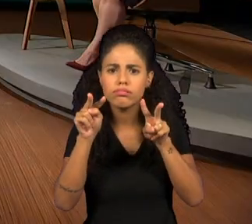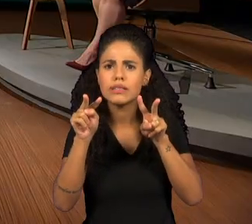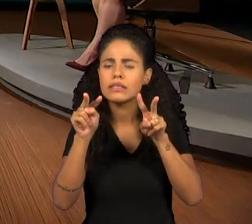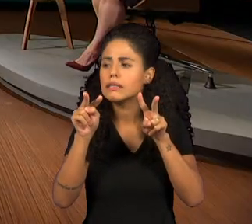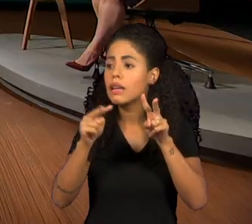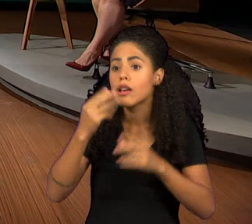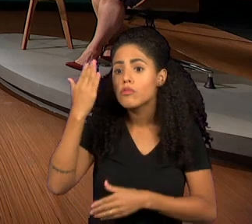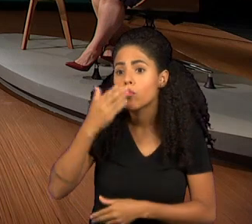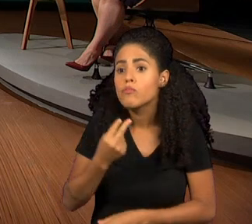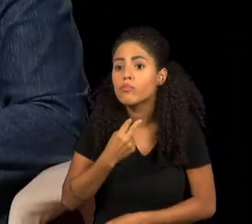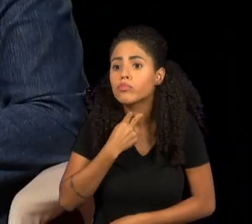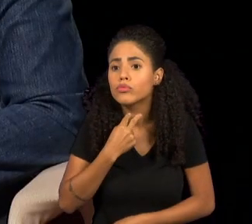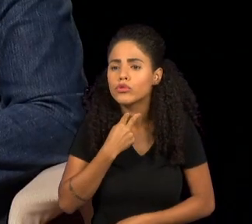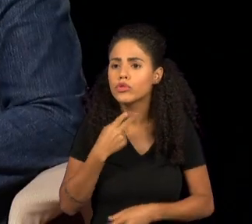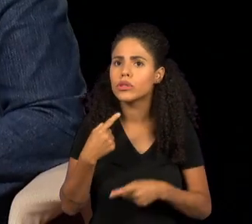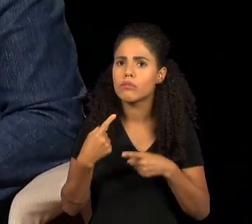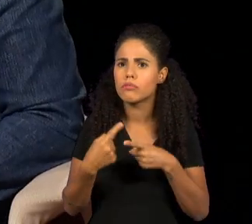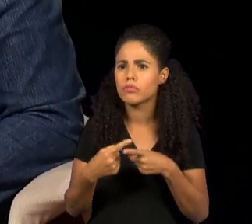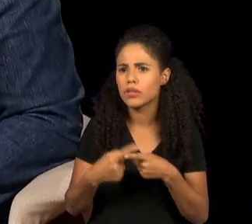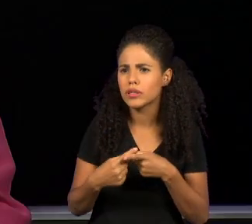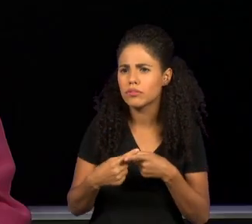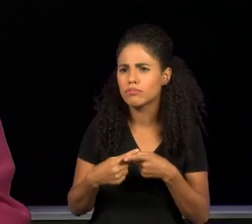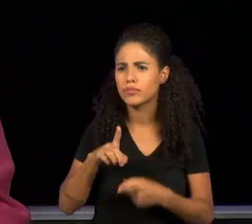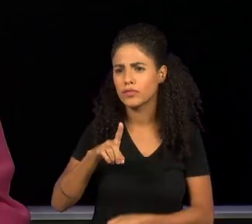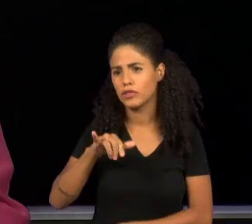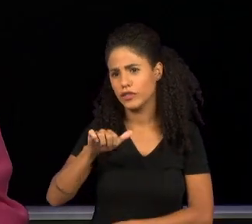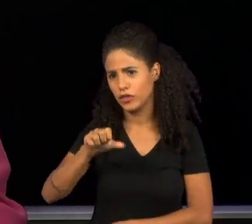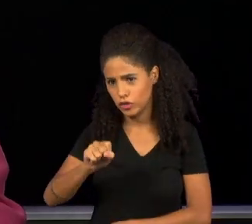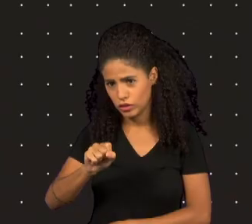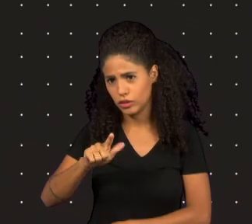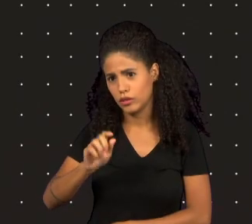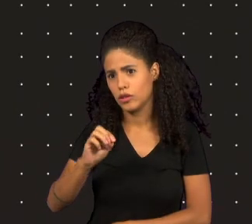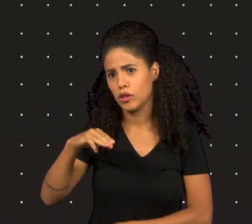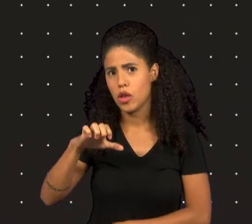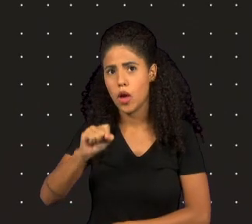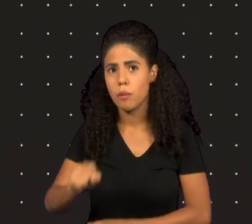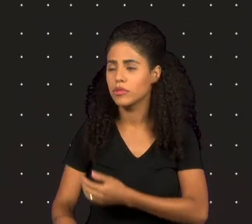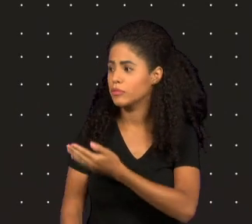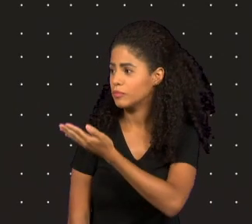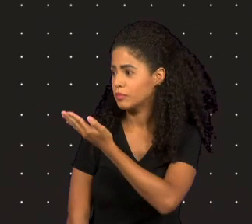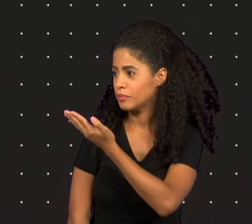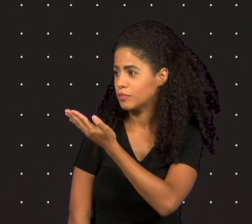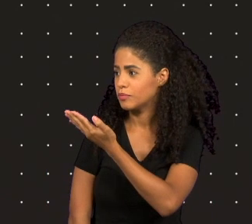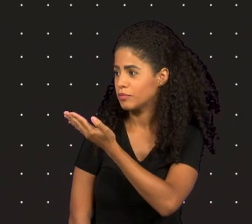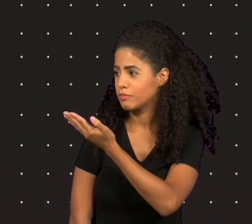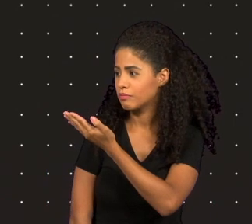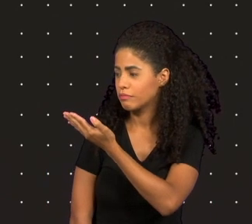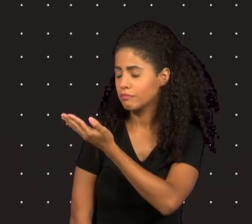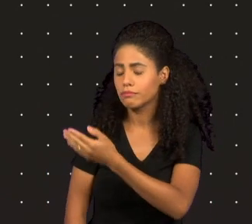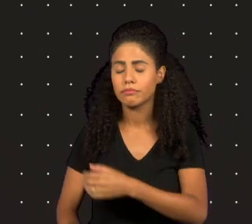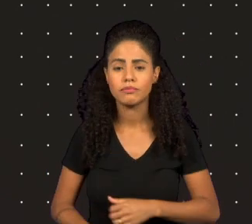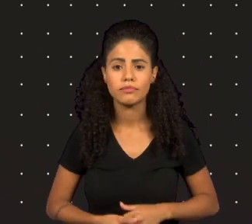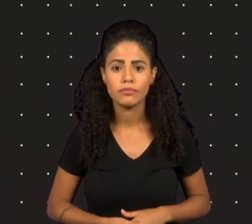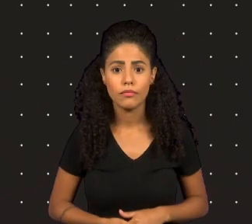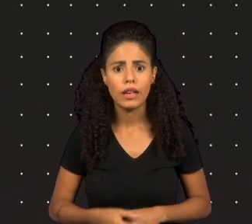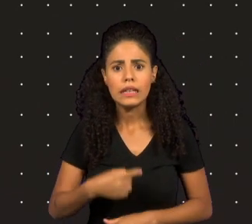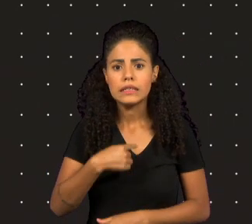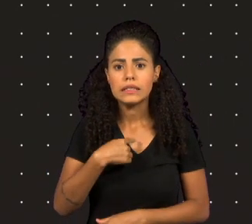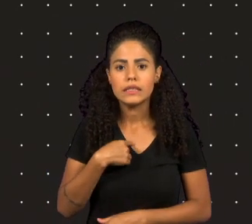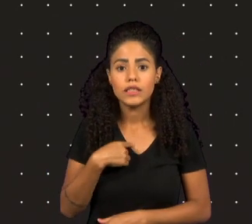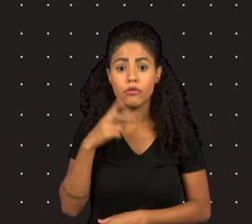acho que era do Dias Gomes. Santo Inquérito? Santo Inquérito. Aí eu fiquei,